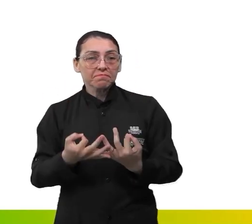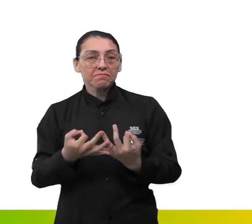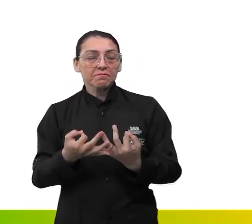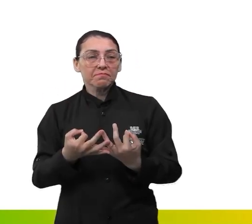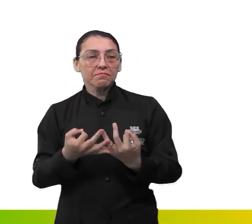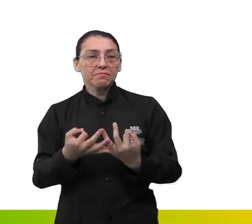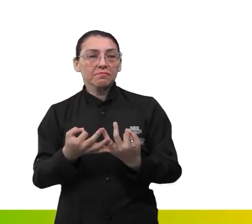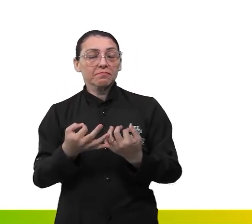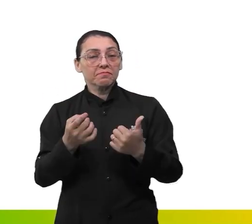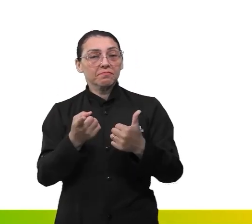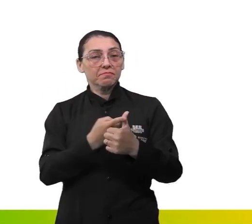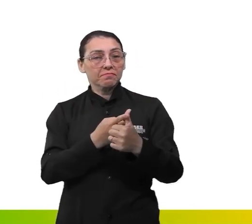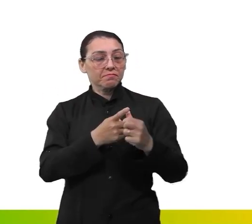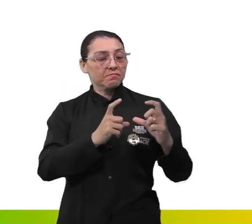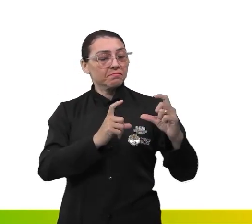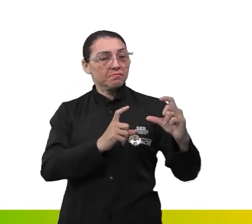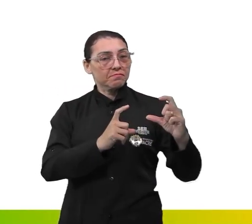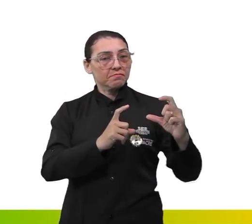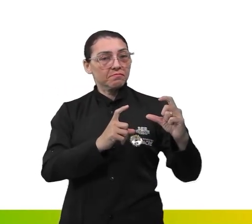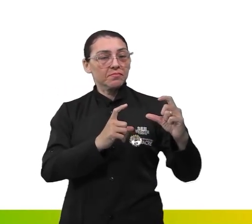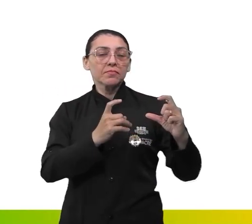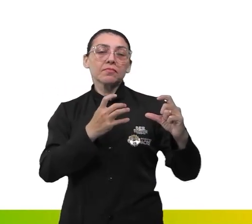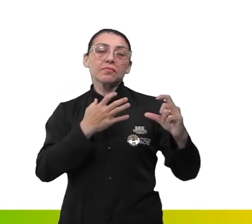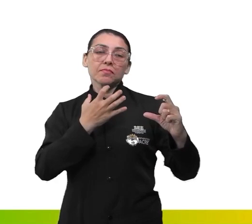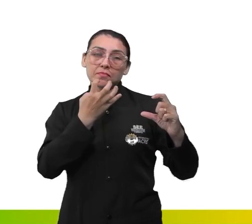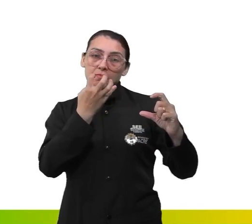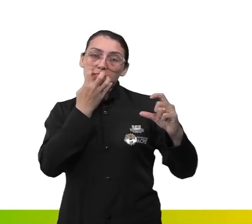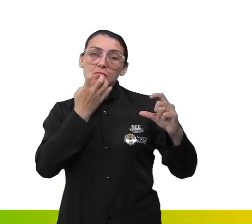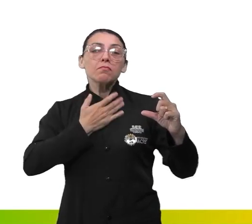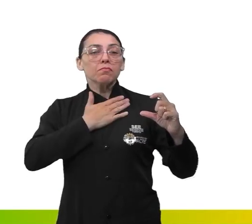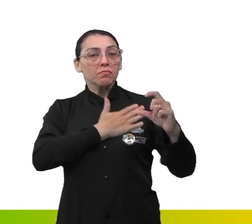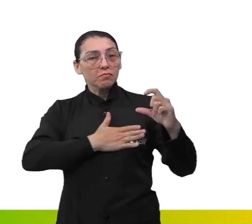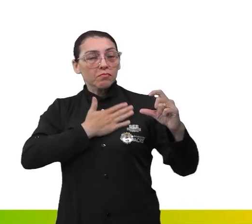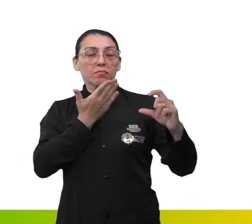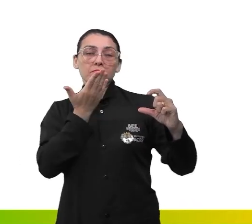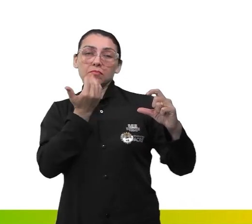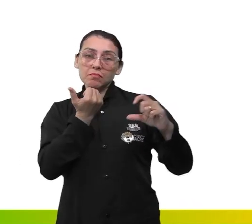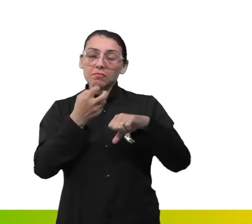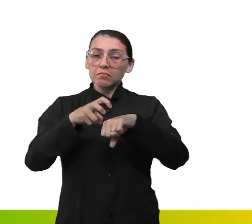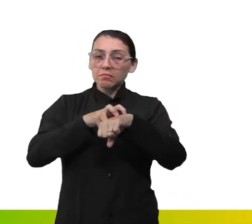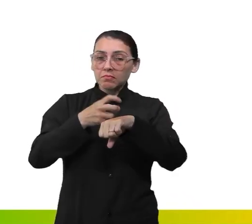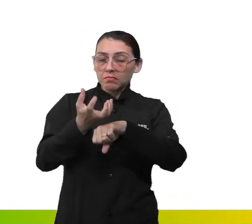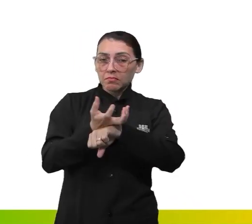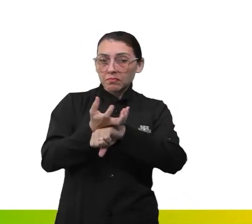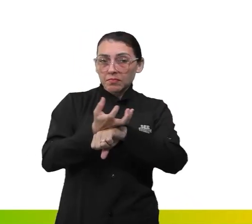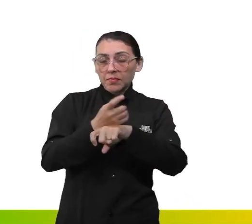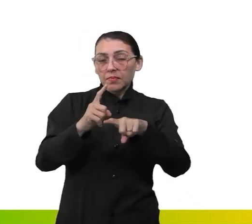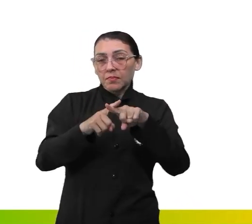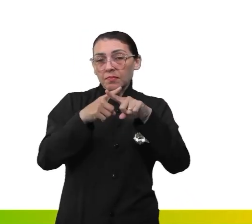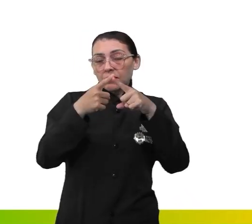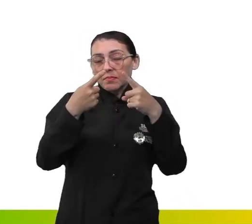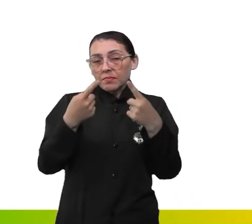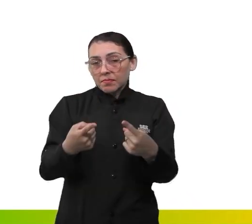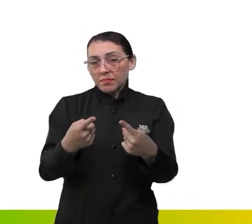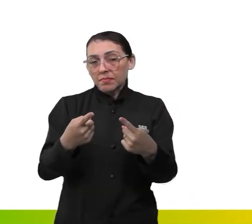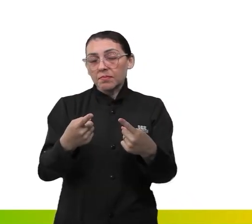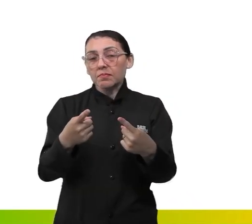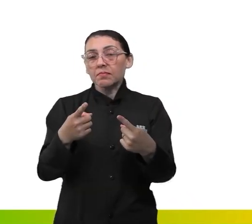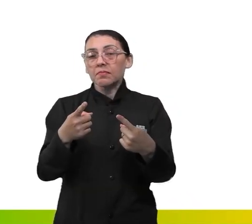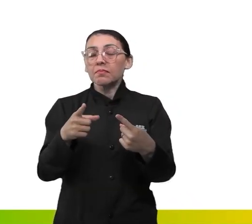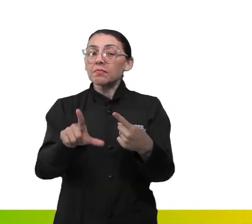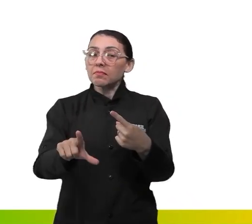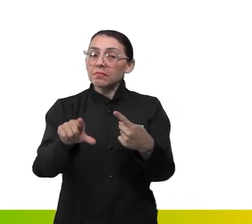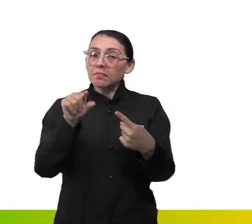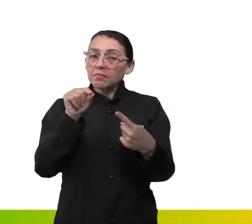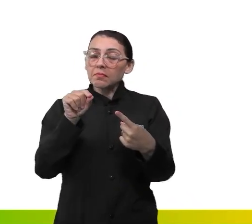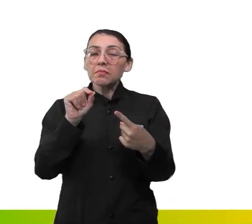pelo menos no primeiro quadrinho, de que o Odd gosta de comer grama. Apenas no último, porém, é uma alternativa que ele